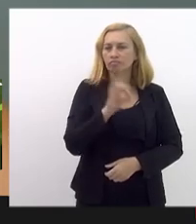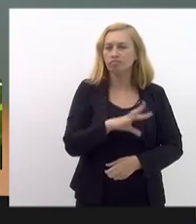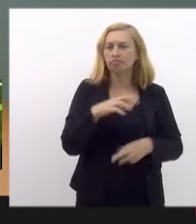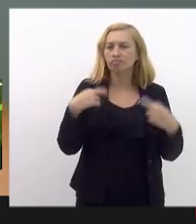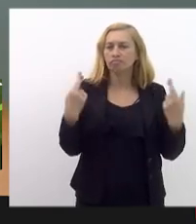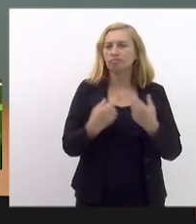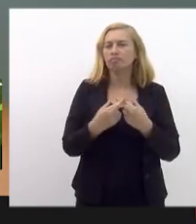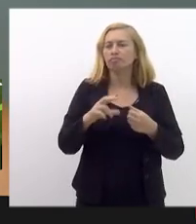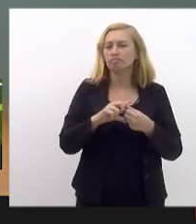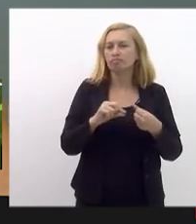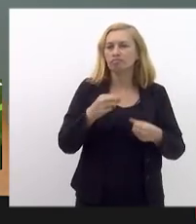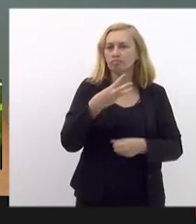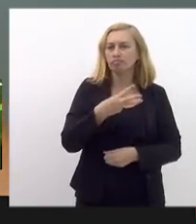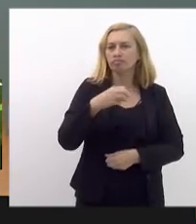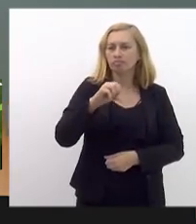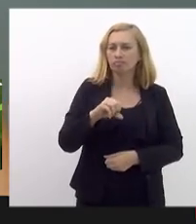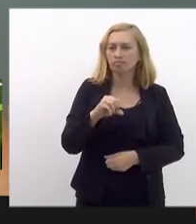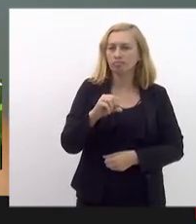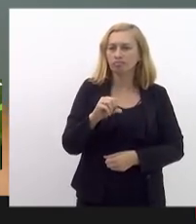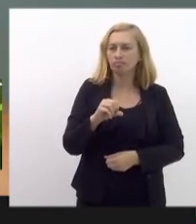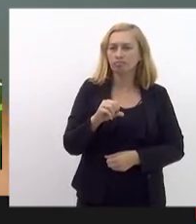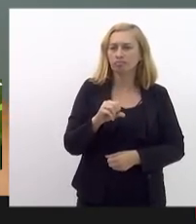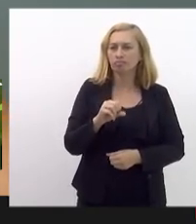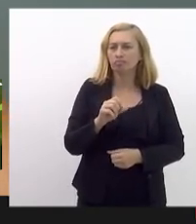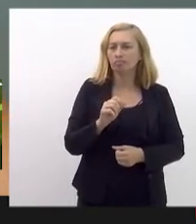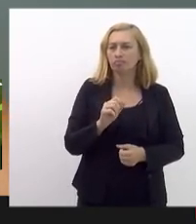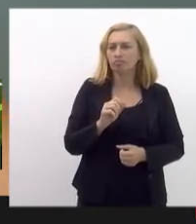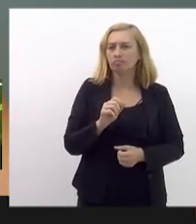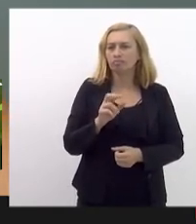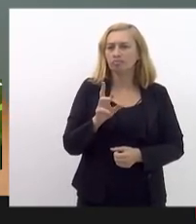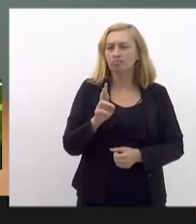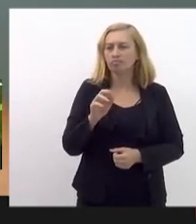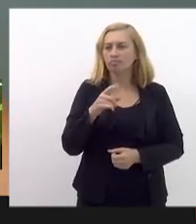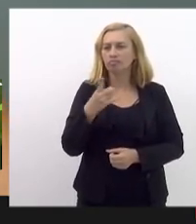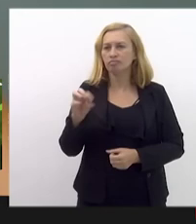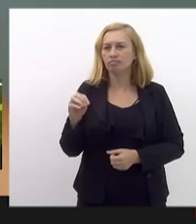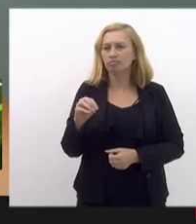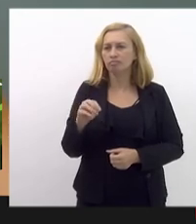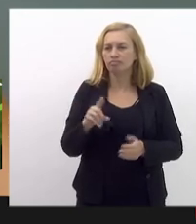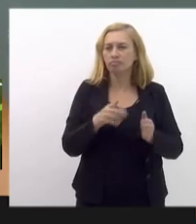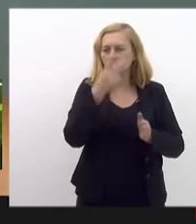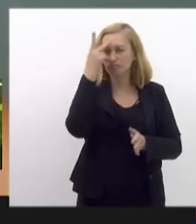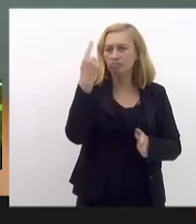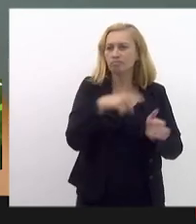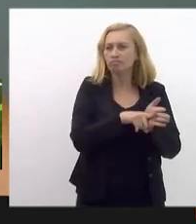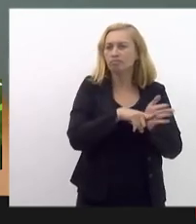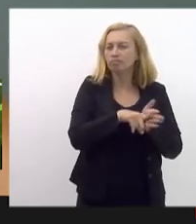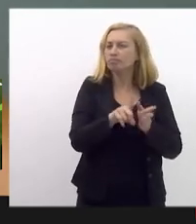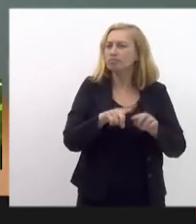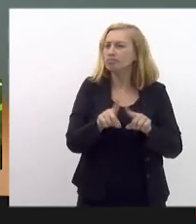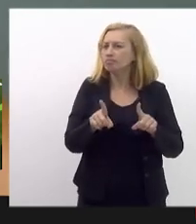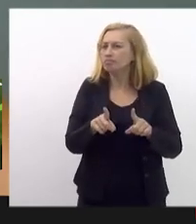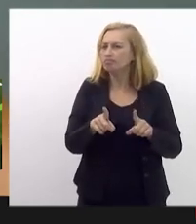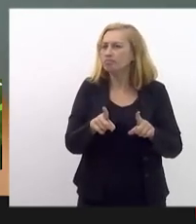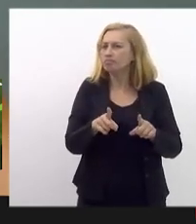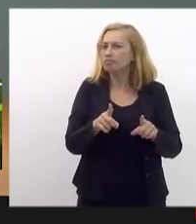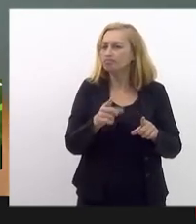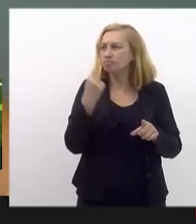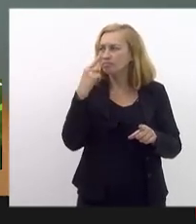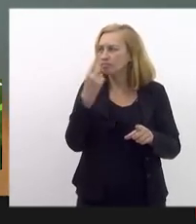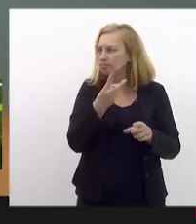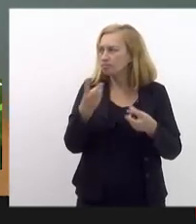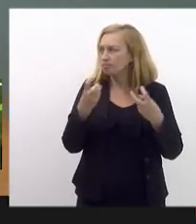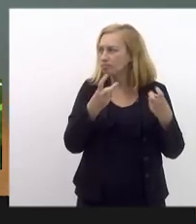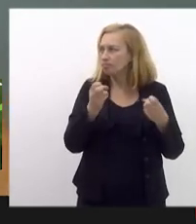artigo 39, sobre remuneração ao pesquisador, né, mas o GESIL, acho que do jeito que está, está ok, porque o